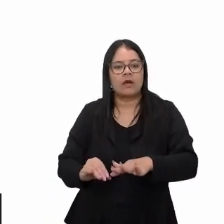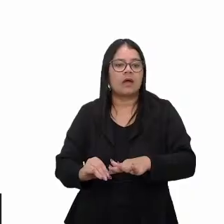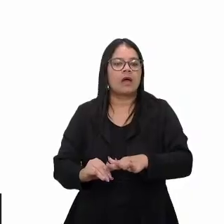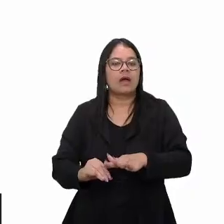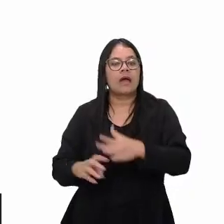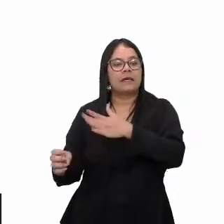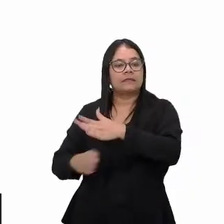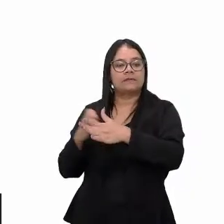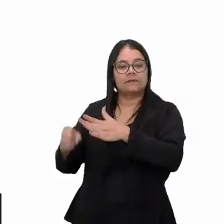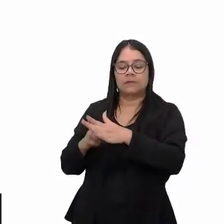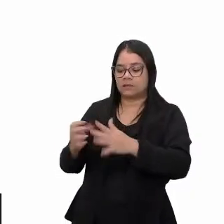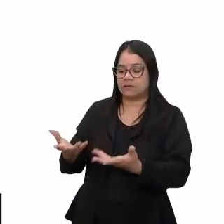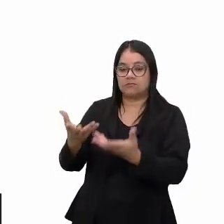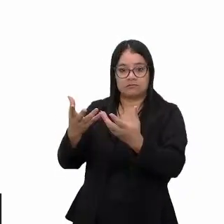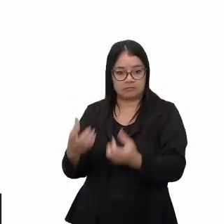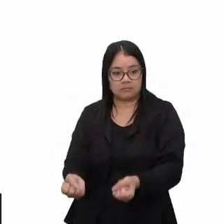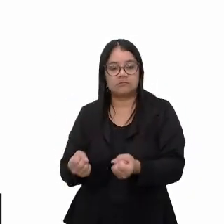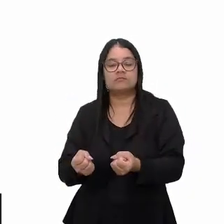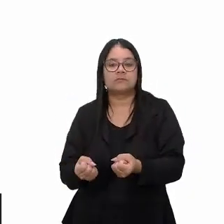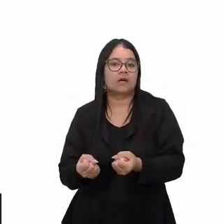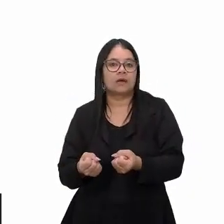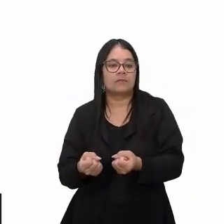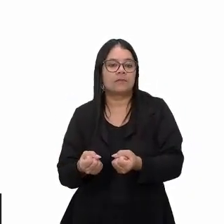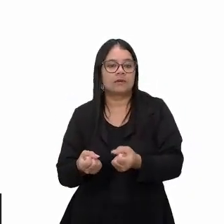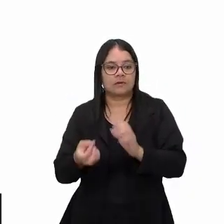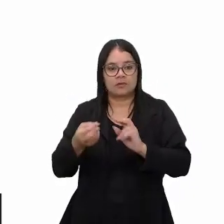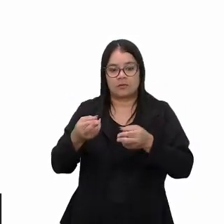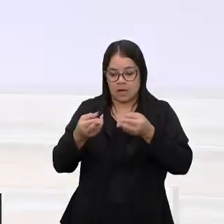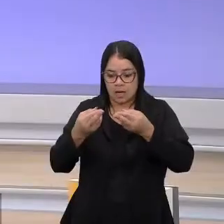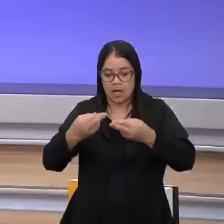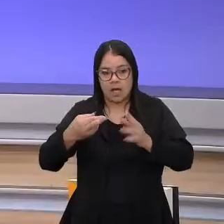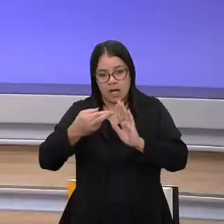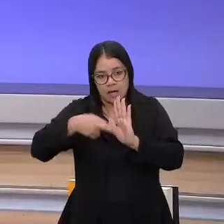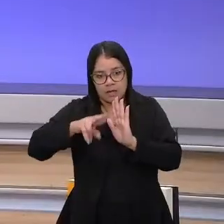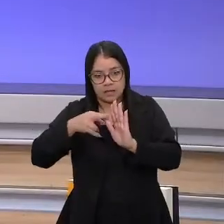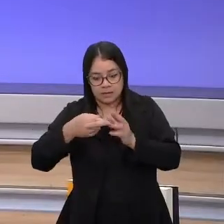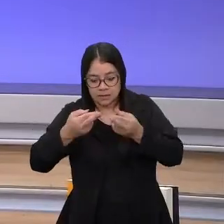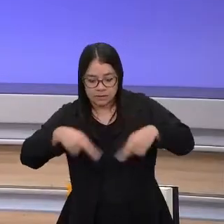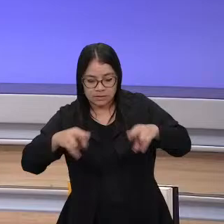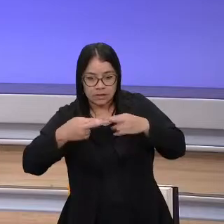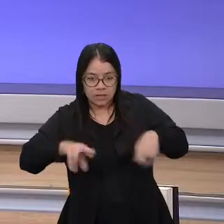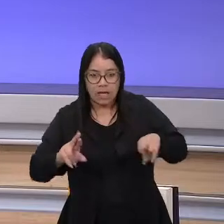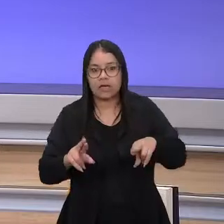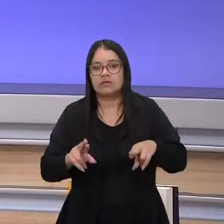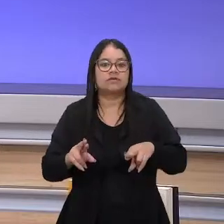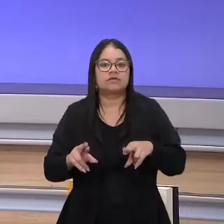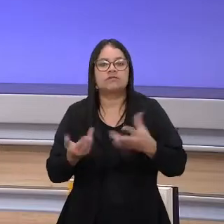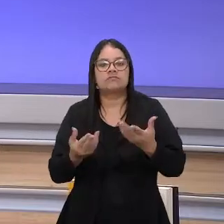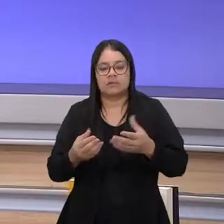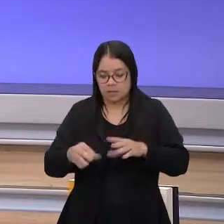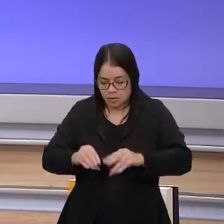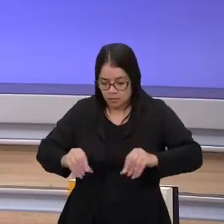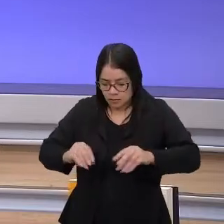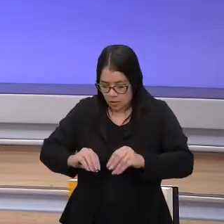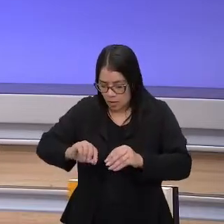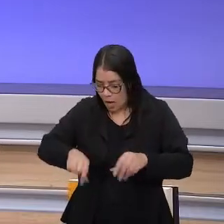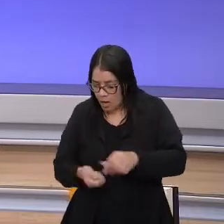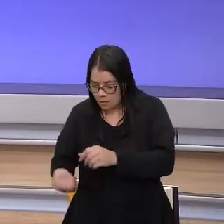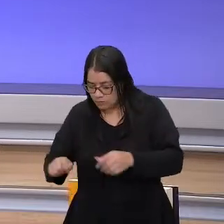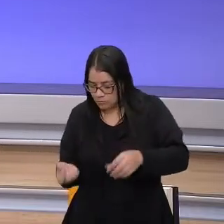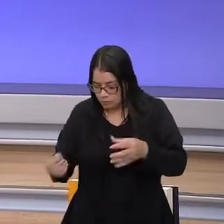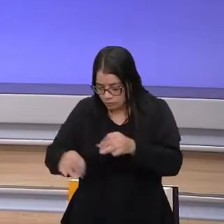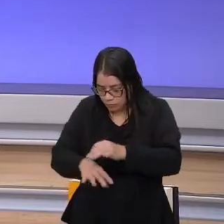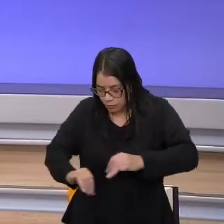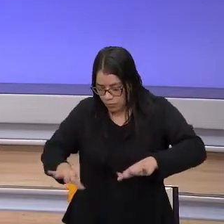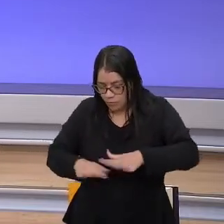que recebem esses resíduos com a reciclagem e a compostagem. Essa questão da compostagem